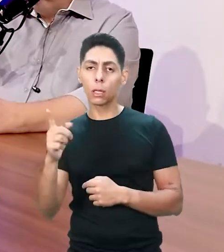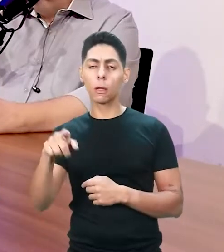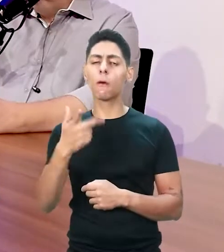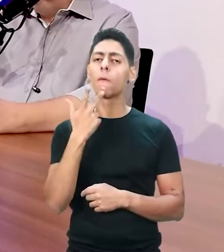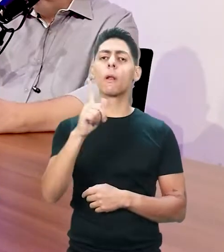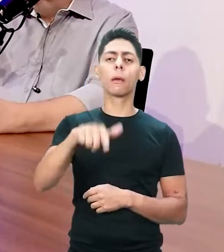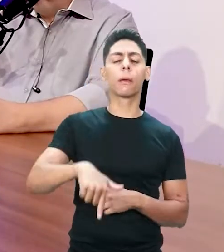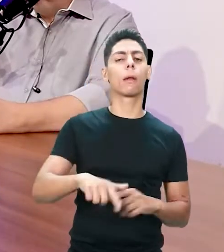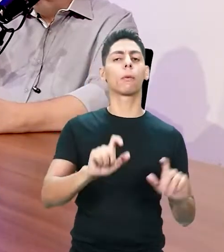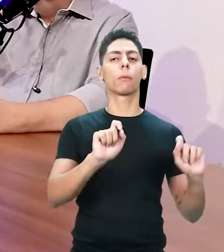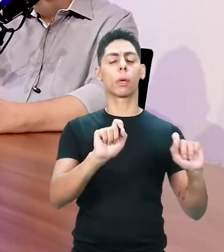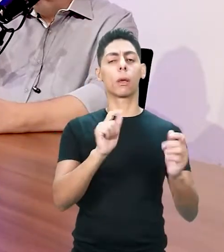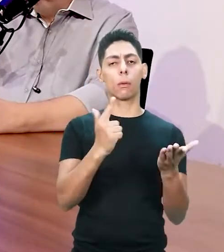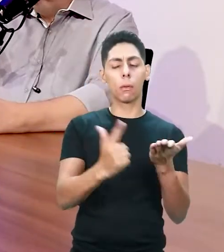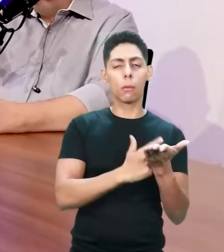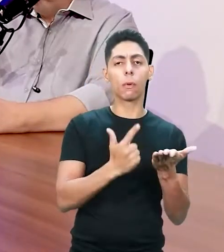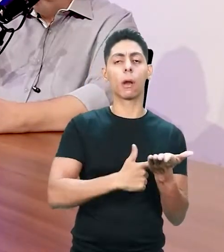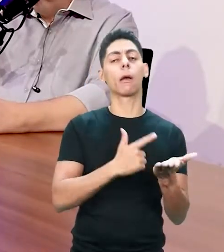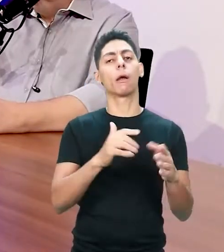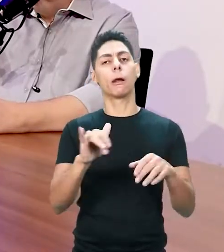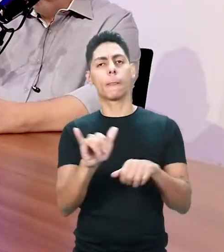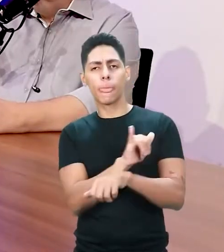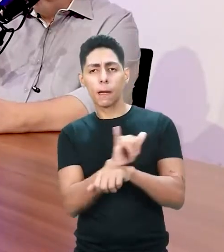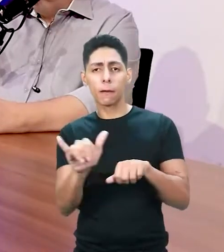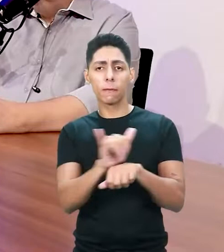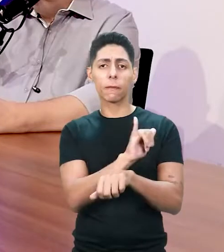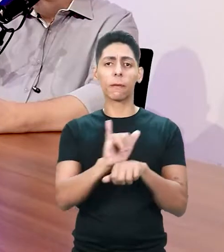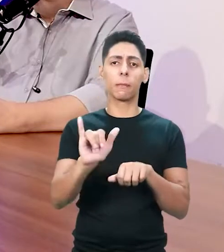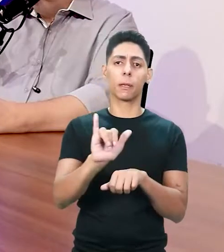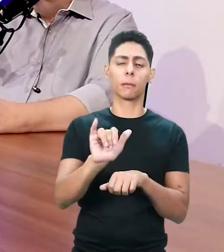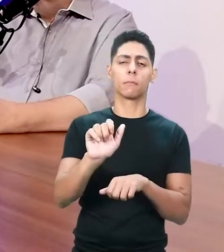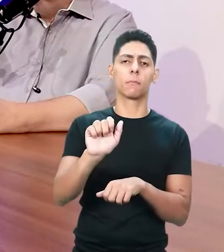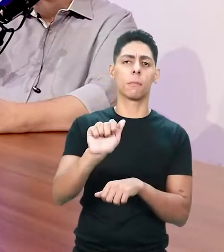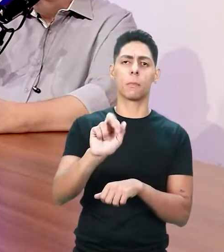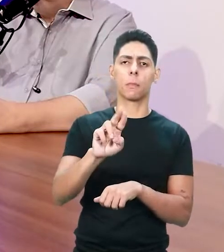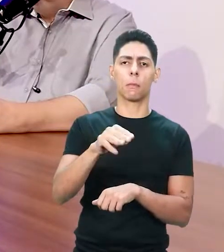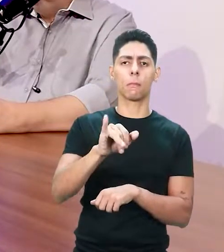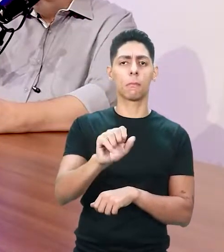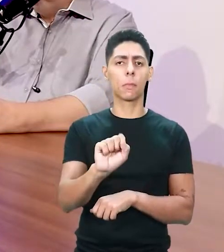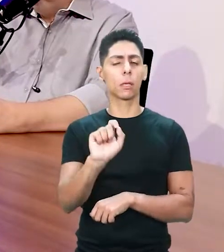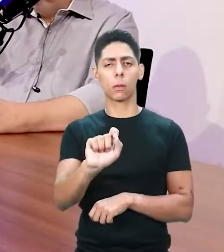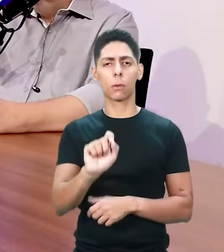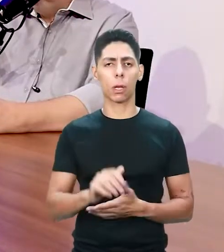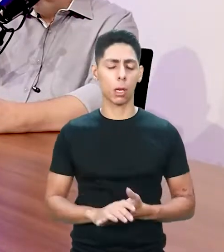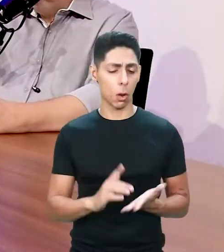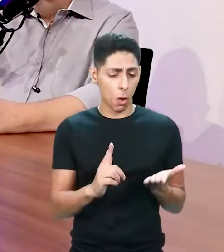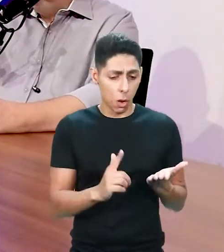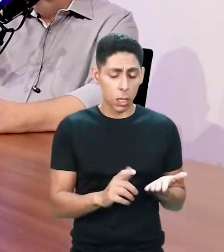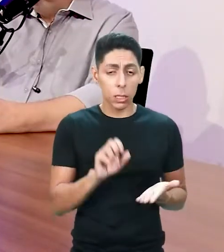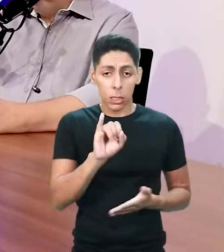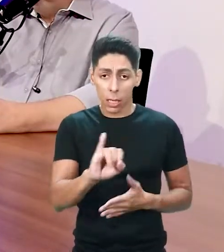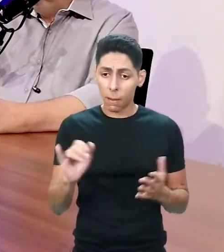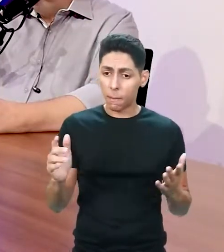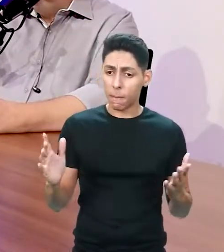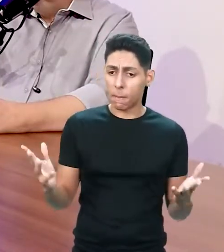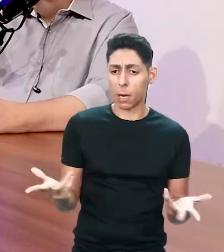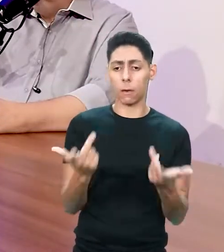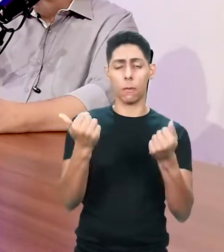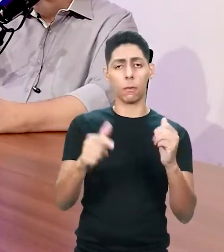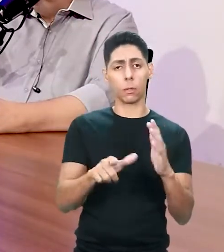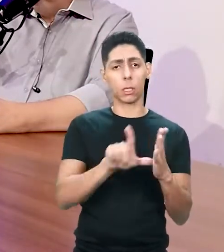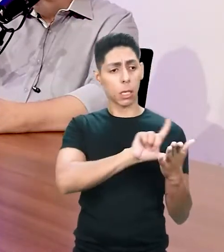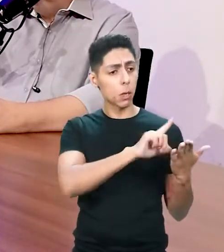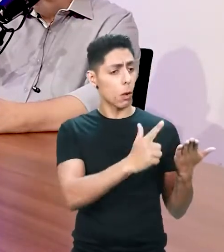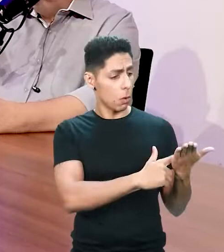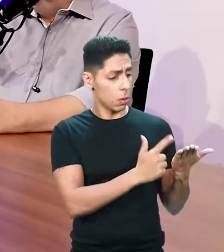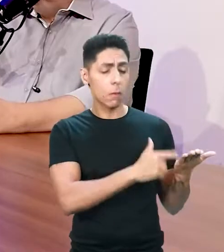as Marlis, porque eu dizia que o que seria maravilhoso se já existisse esse livro sobre os nossos